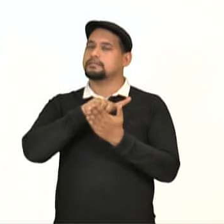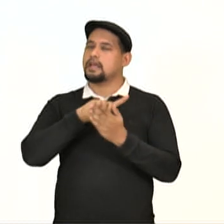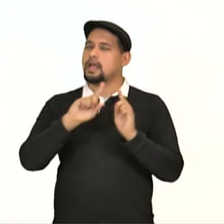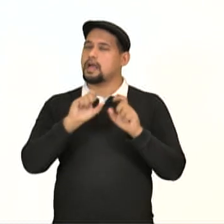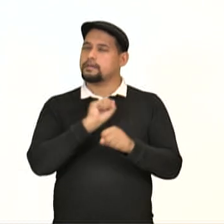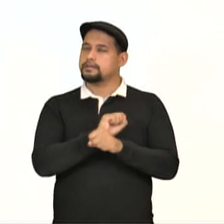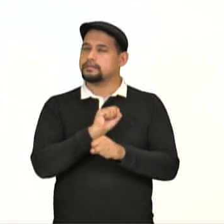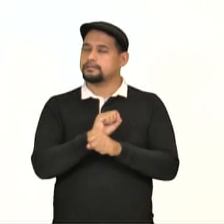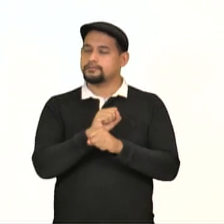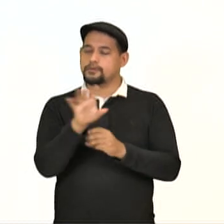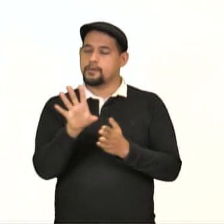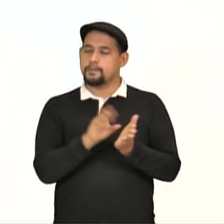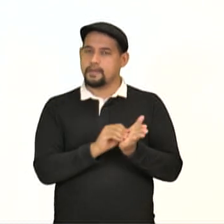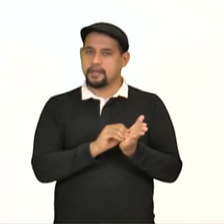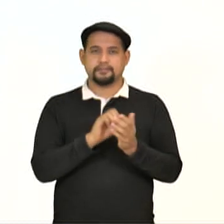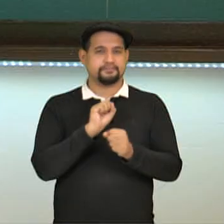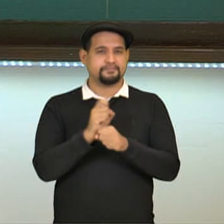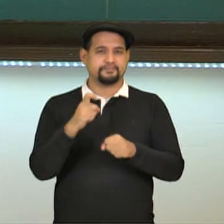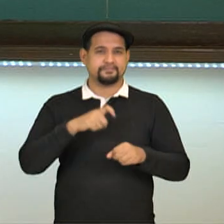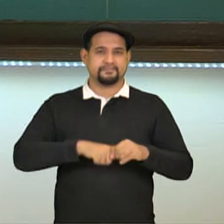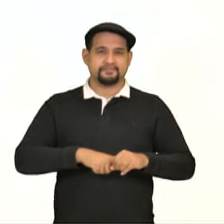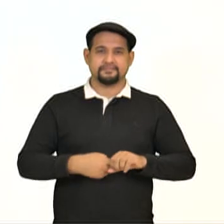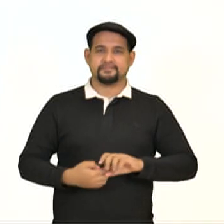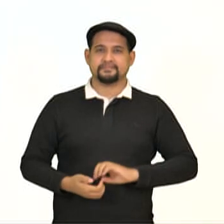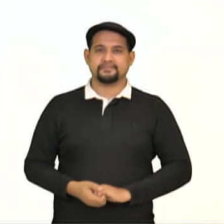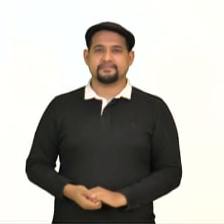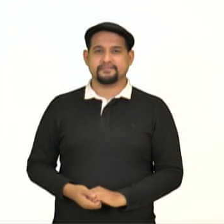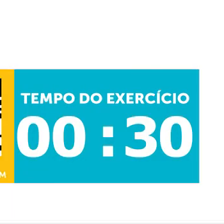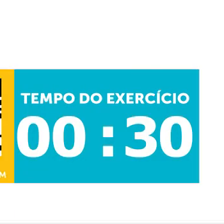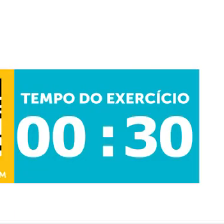dar um tempo para vocês copiarem e a gente já volta.